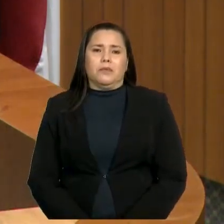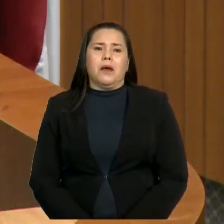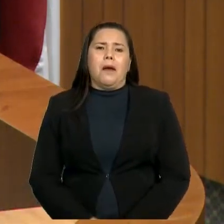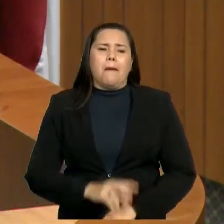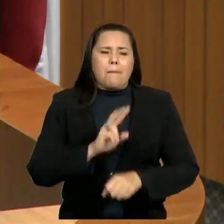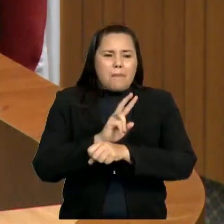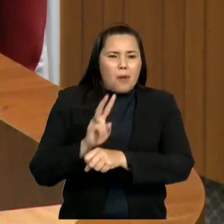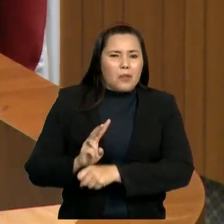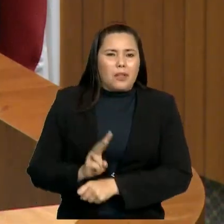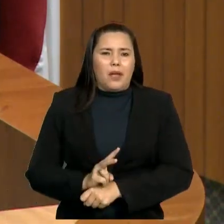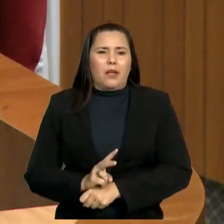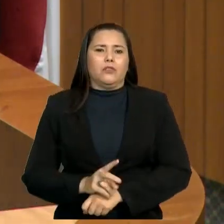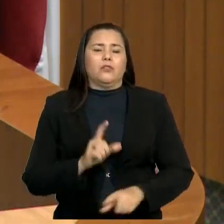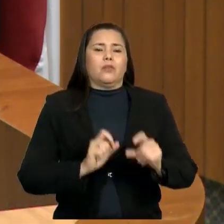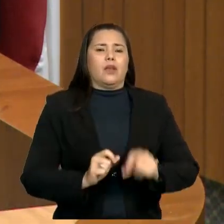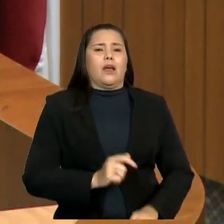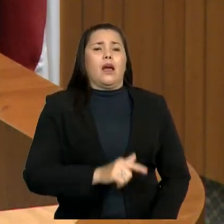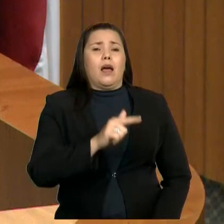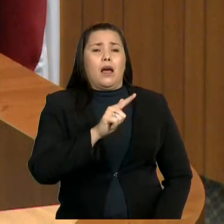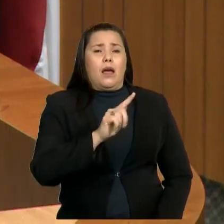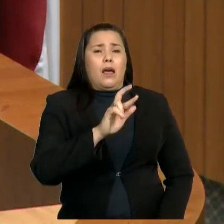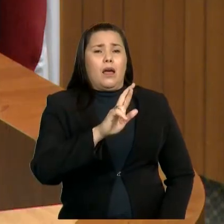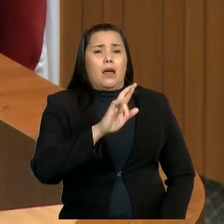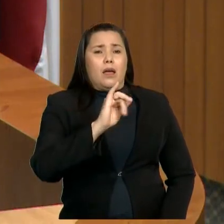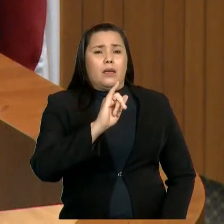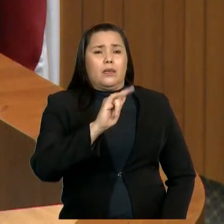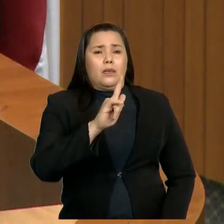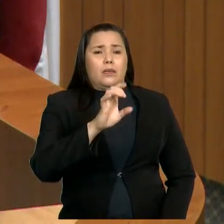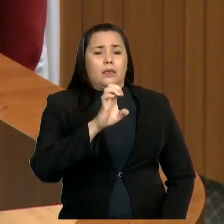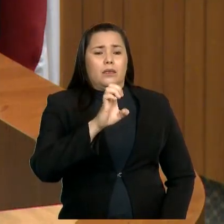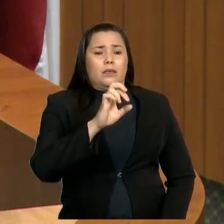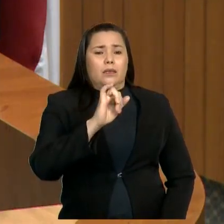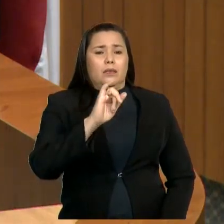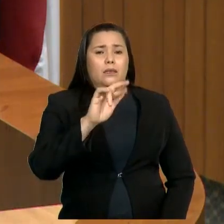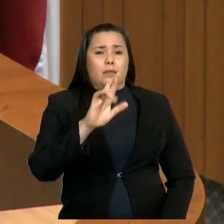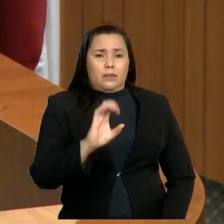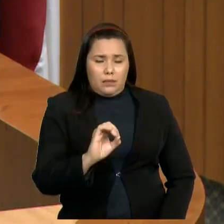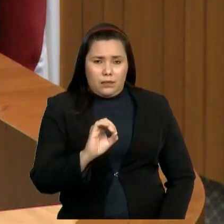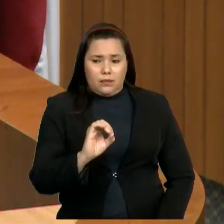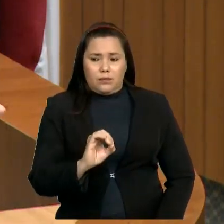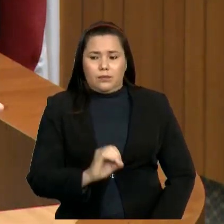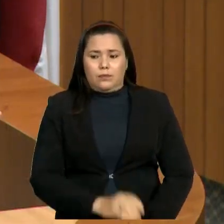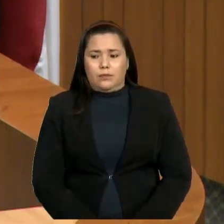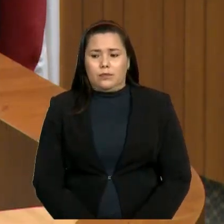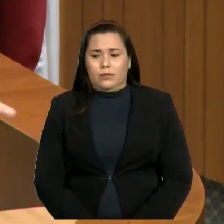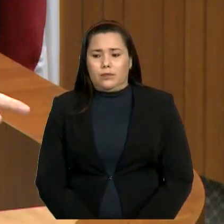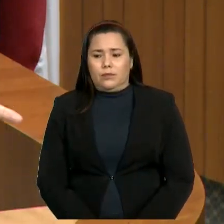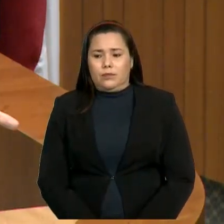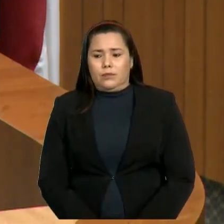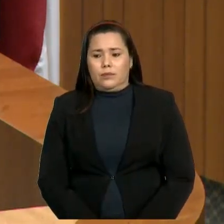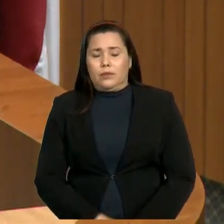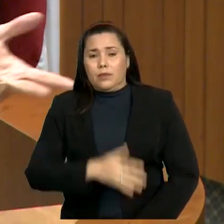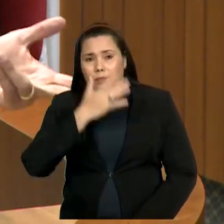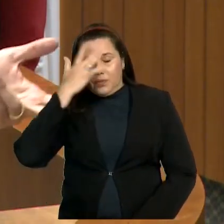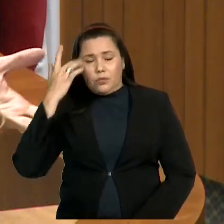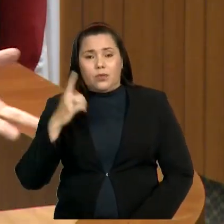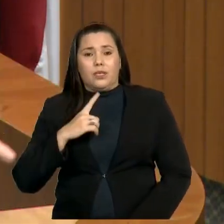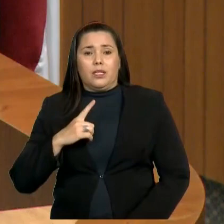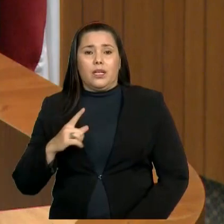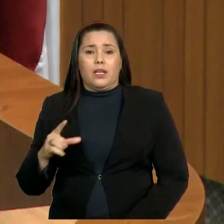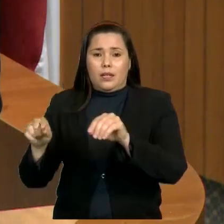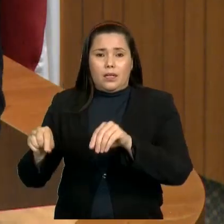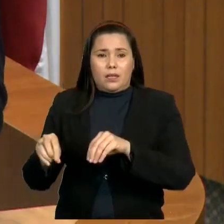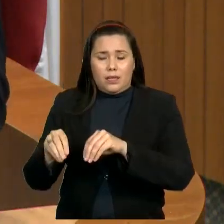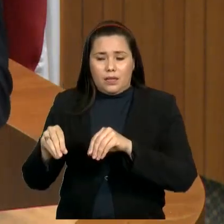qualquer fundamento legal em terras inclusive produtivas o proprietário de terra Hoje ele como não tem um